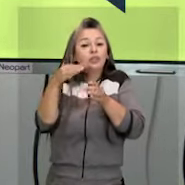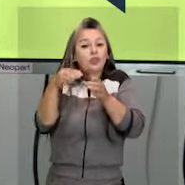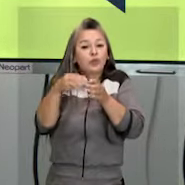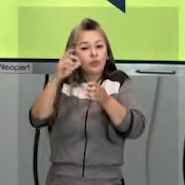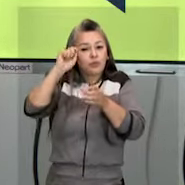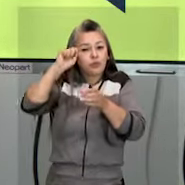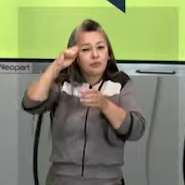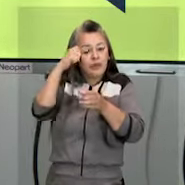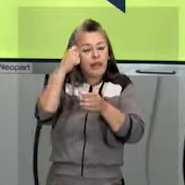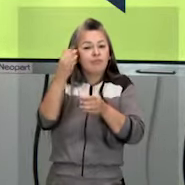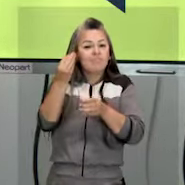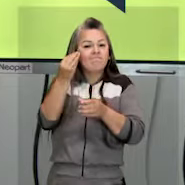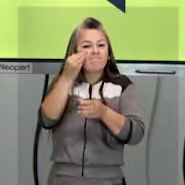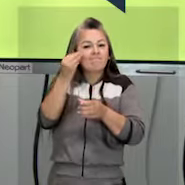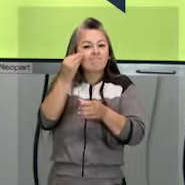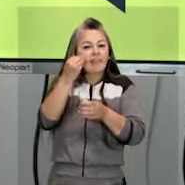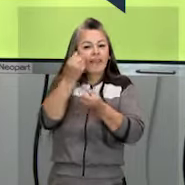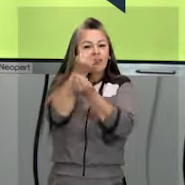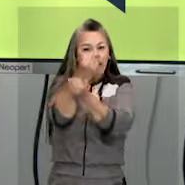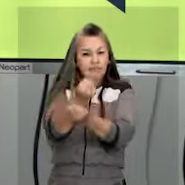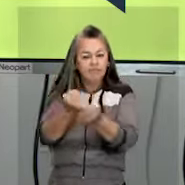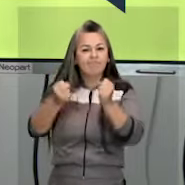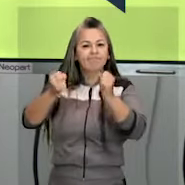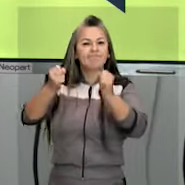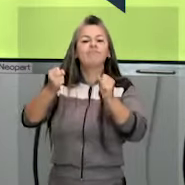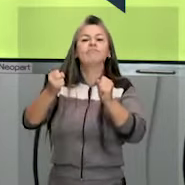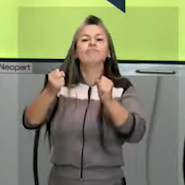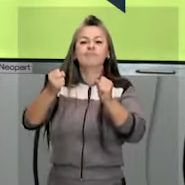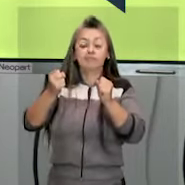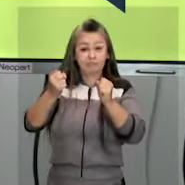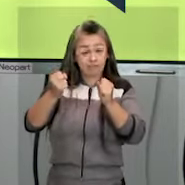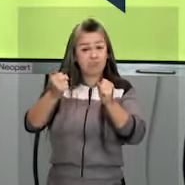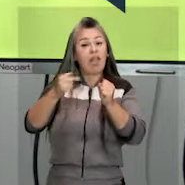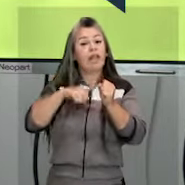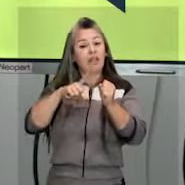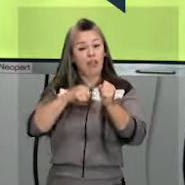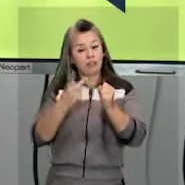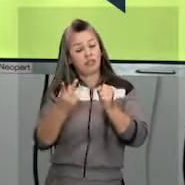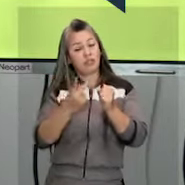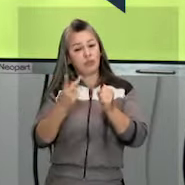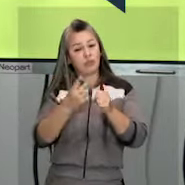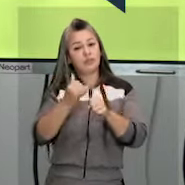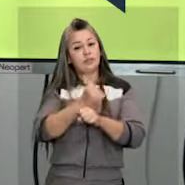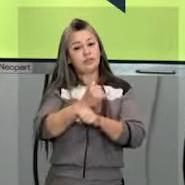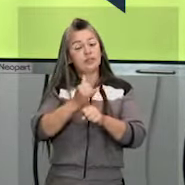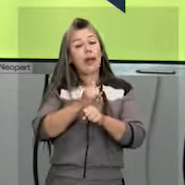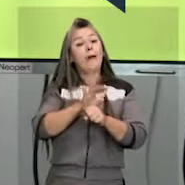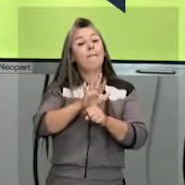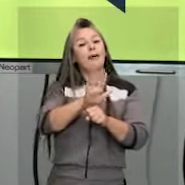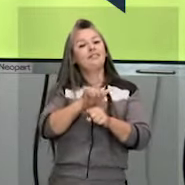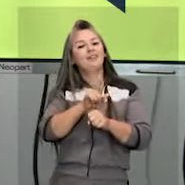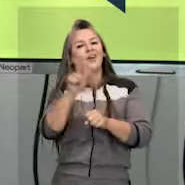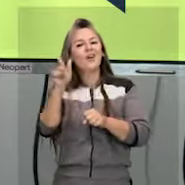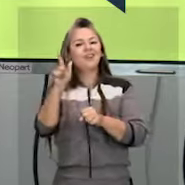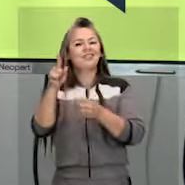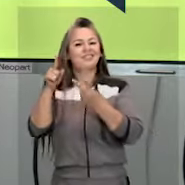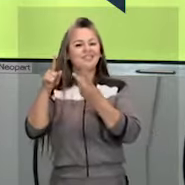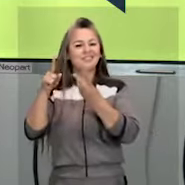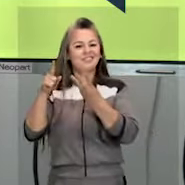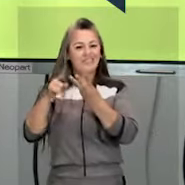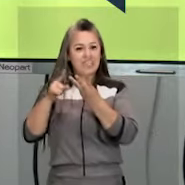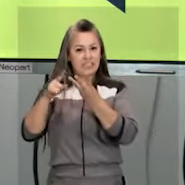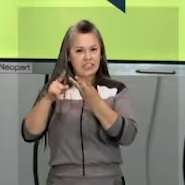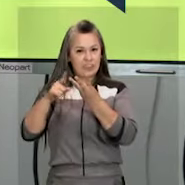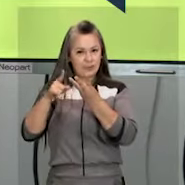seus escravizados e as suas escravizadas, mas você tem também, além disso, as resistências cotidianas,